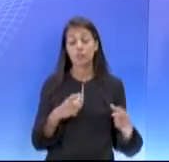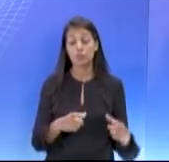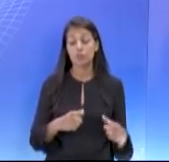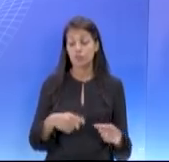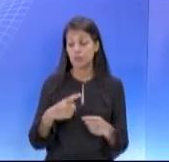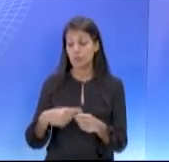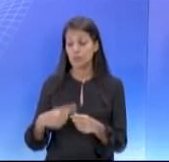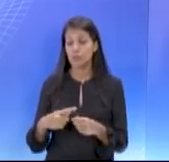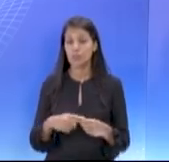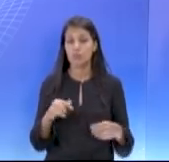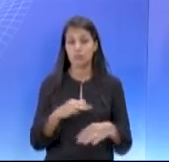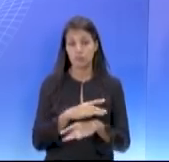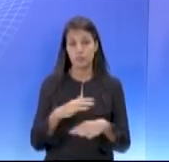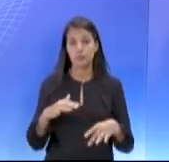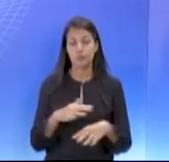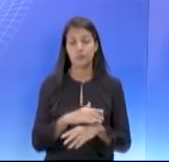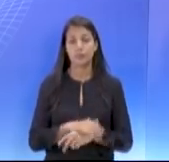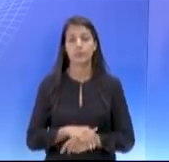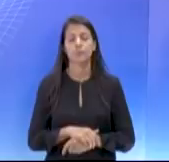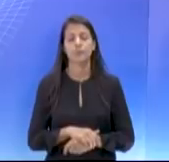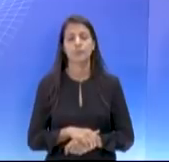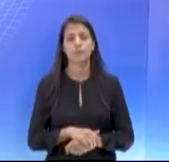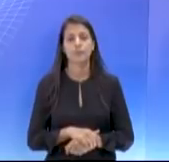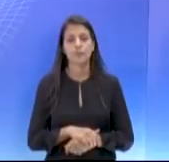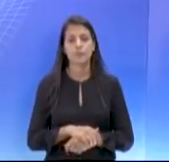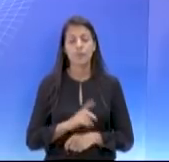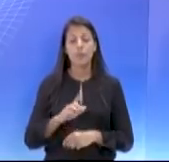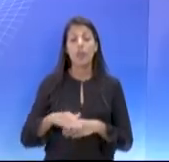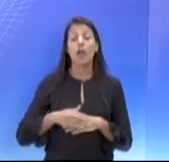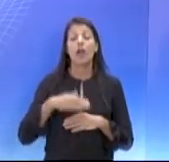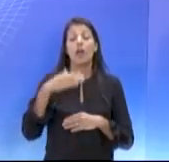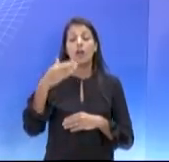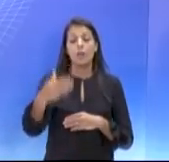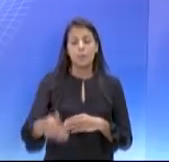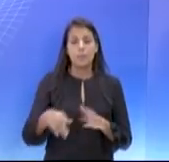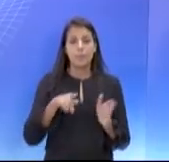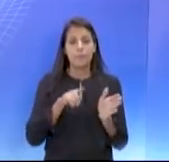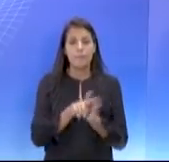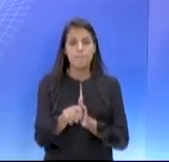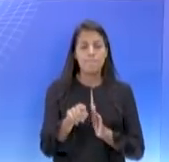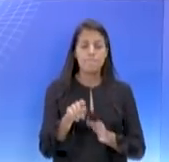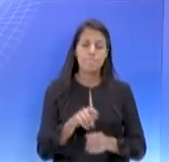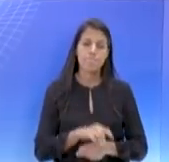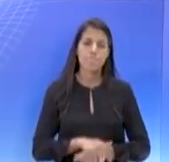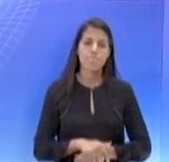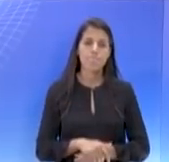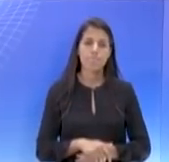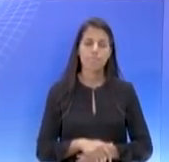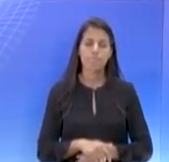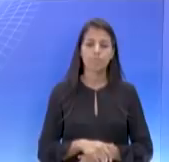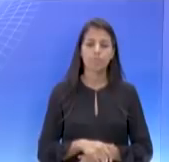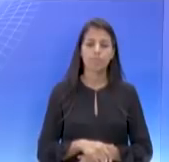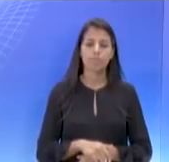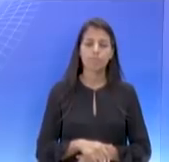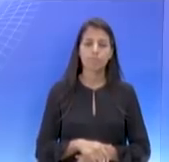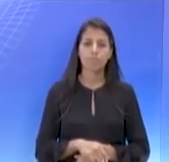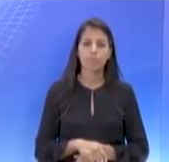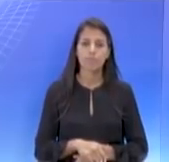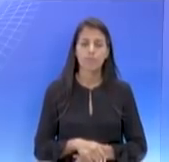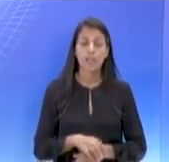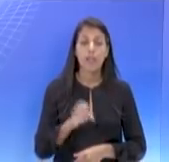cidade na África, né? Bem movimentada por esses aspectos. Ok? Vamos para a próxima questão?